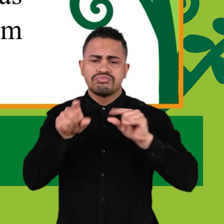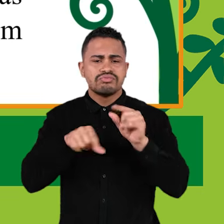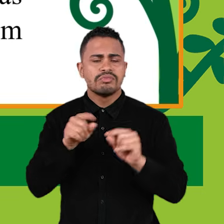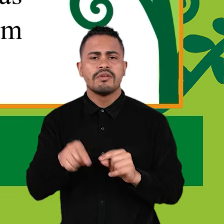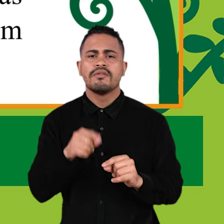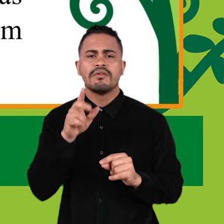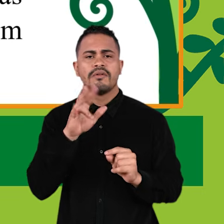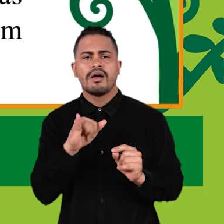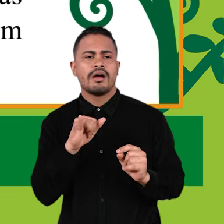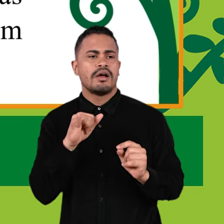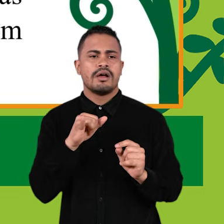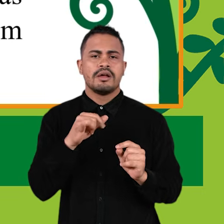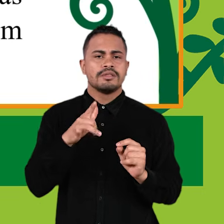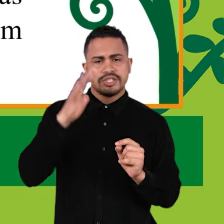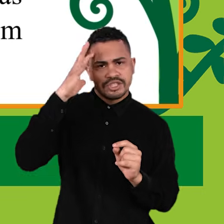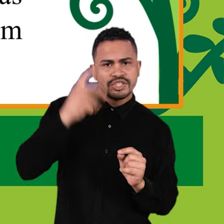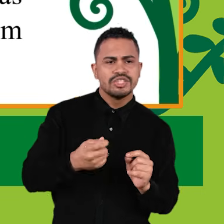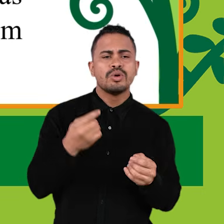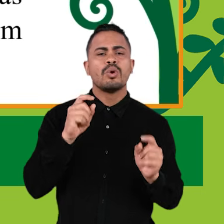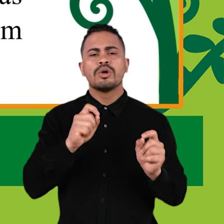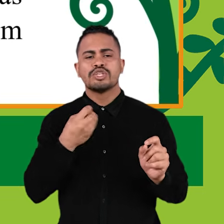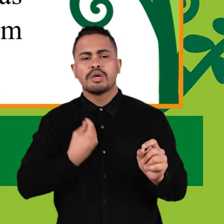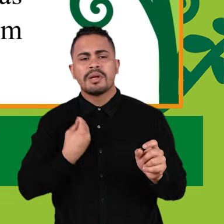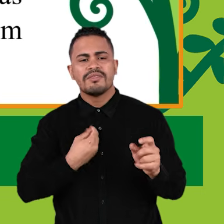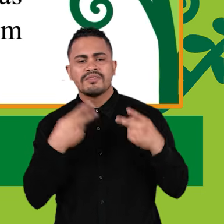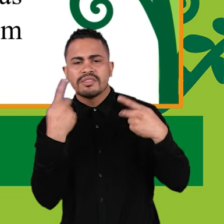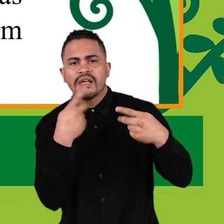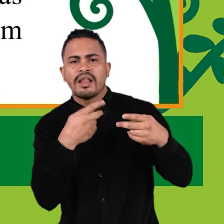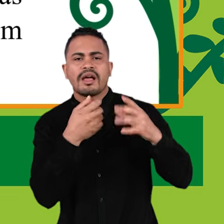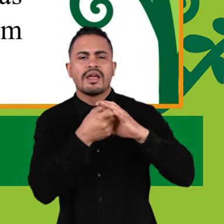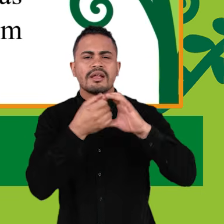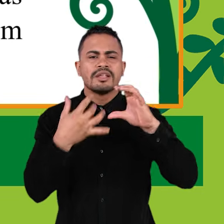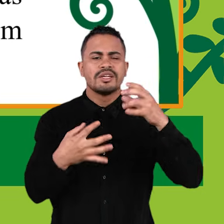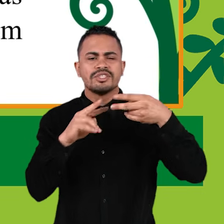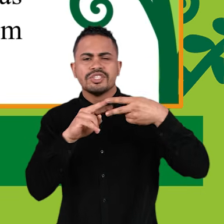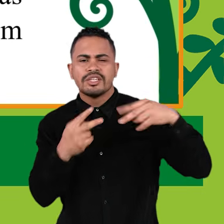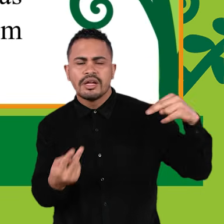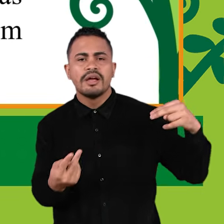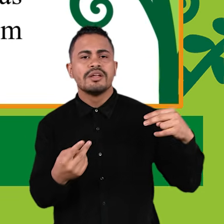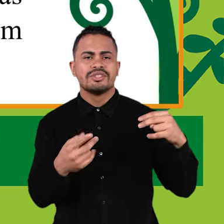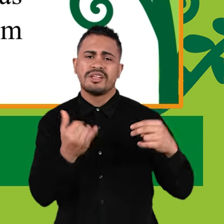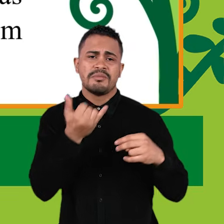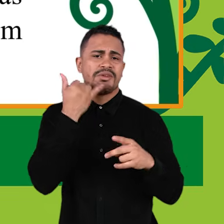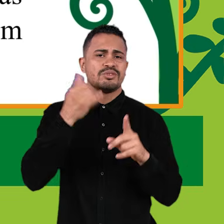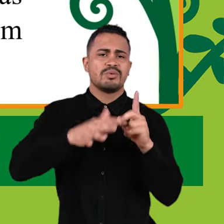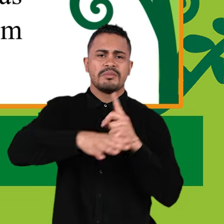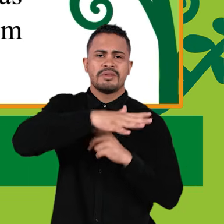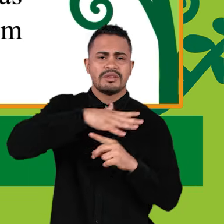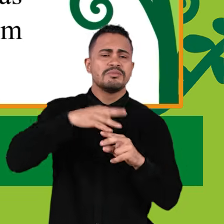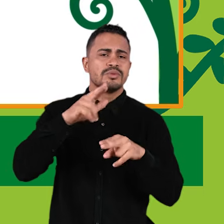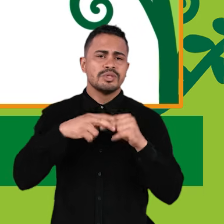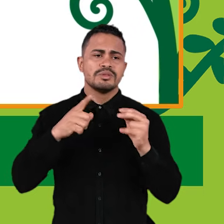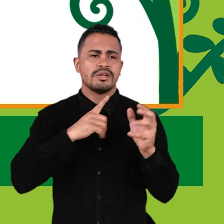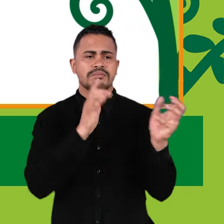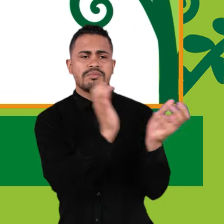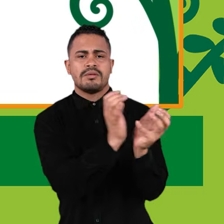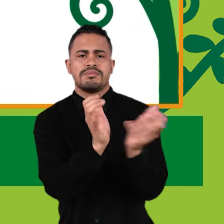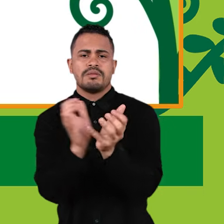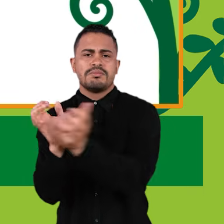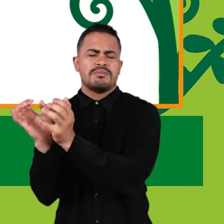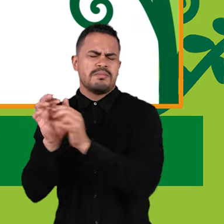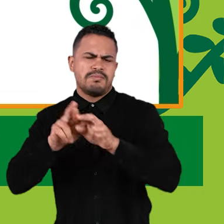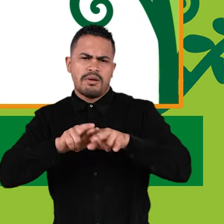para compor essa ou aquela espécie, a depender do ambiente onde elas estão. Então, isso vai trazer a biodiversidade,